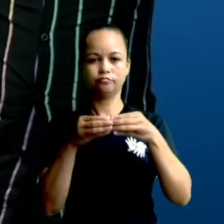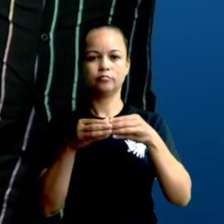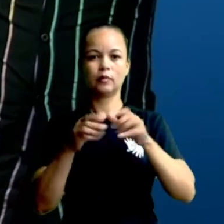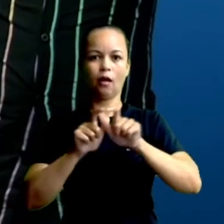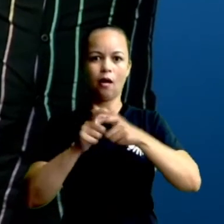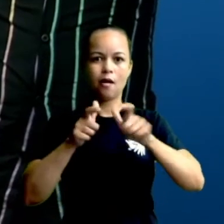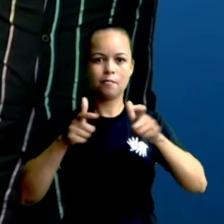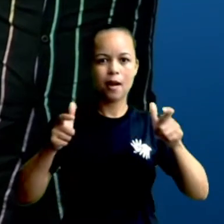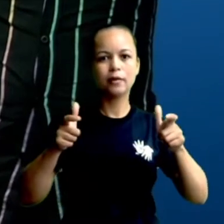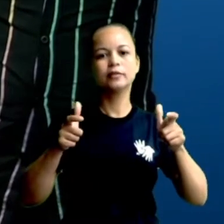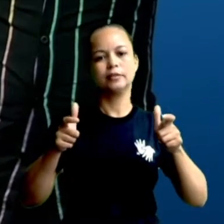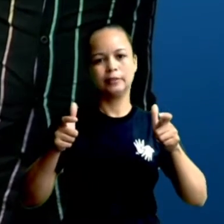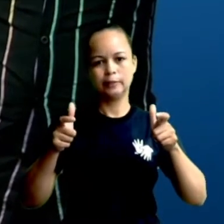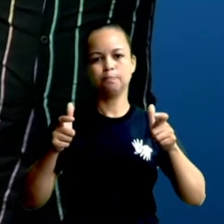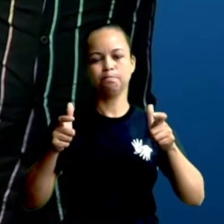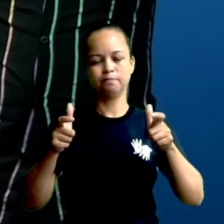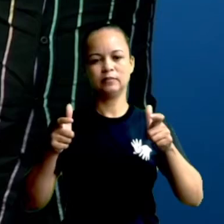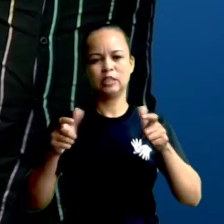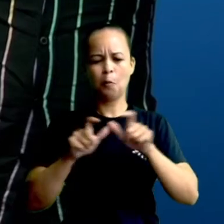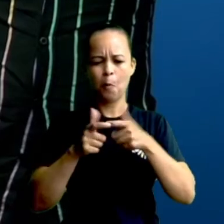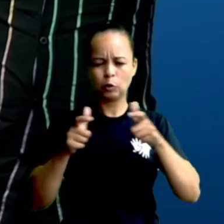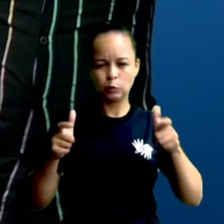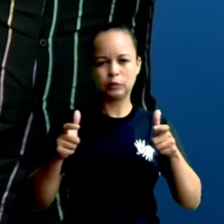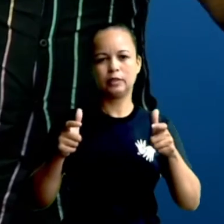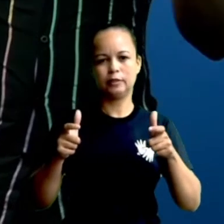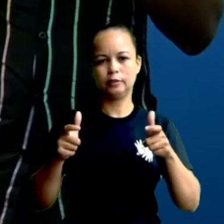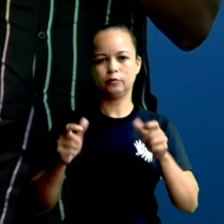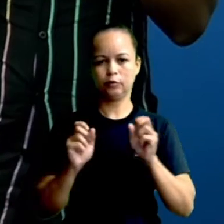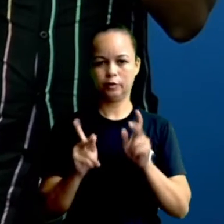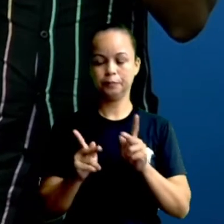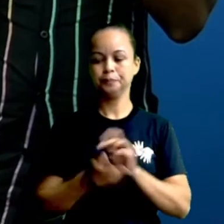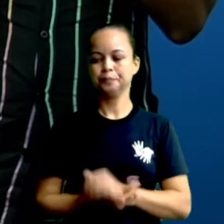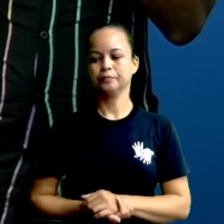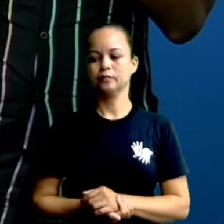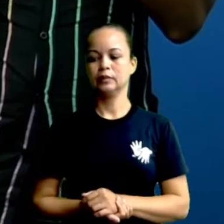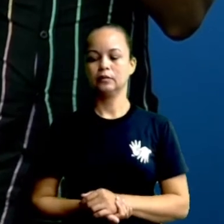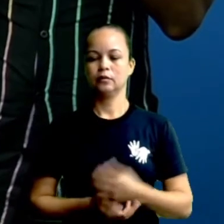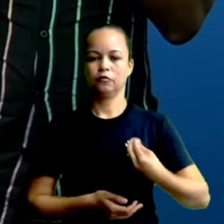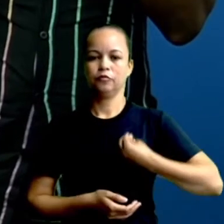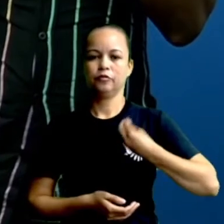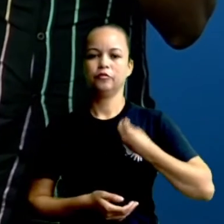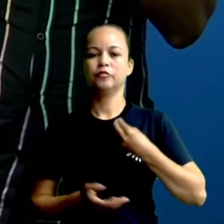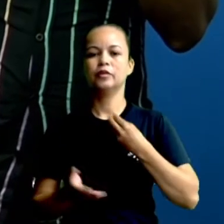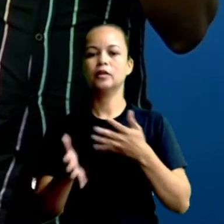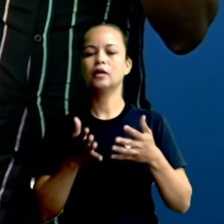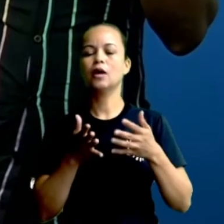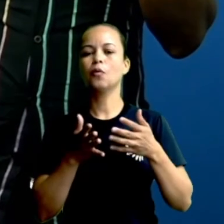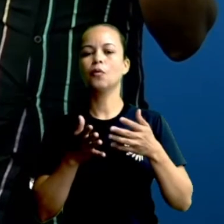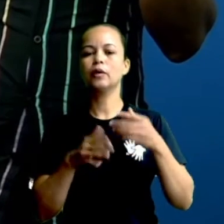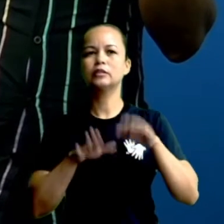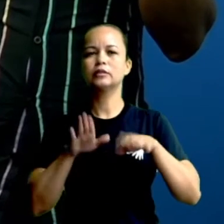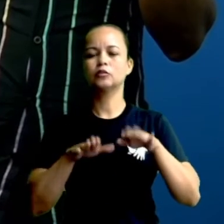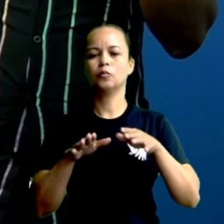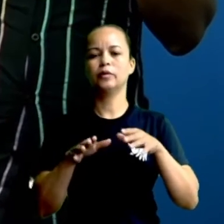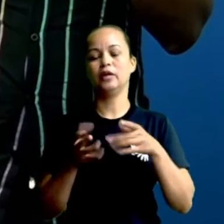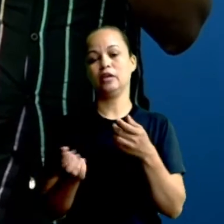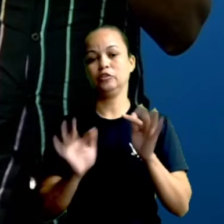era imensa, era muito grande, tá? E aí eles viviam exatamente porque eles viviam sob a